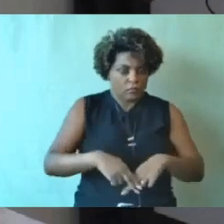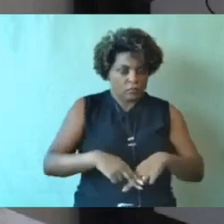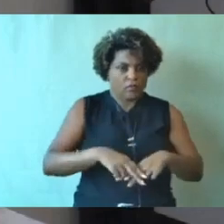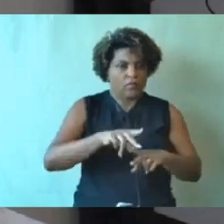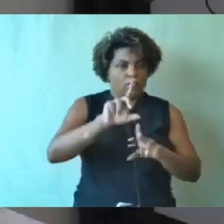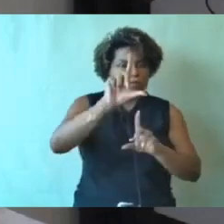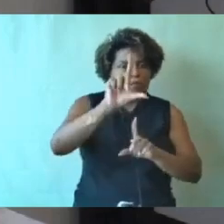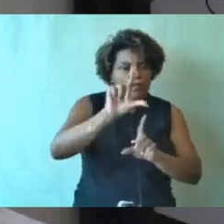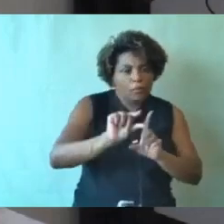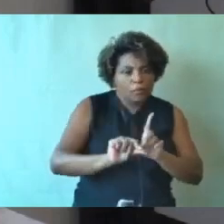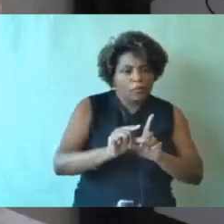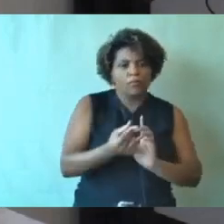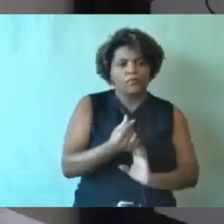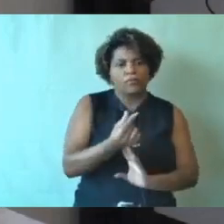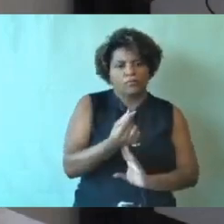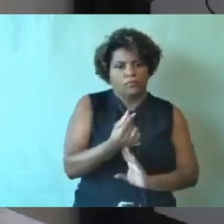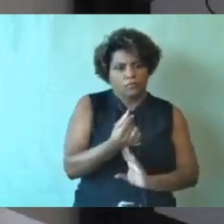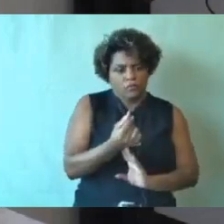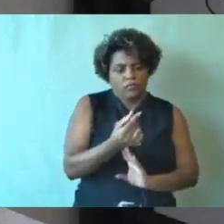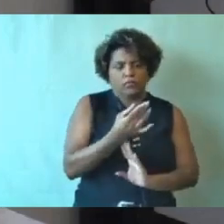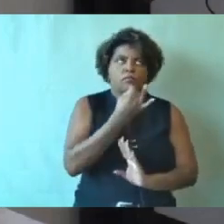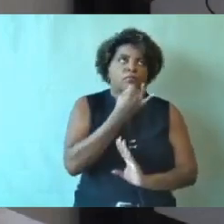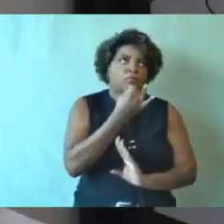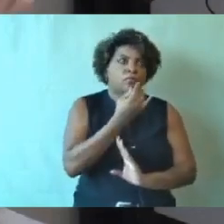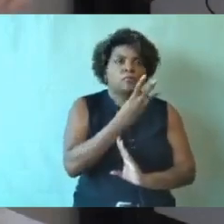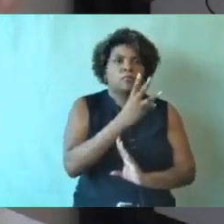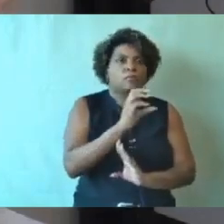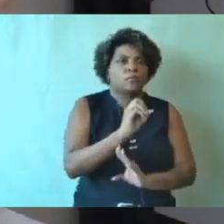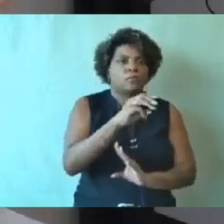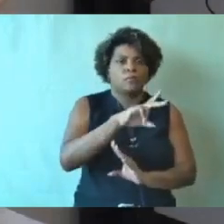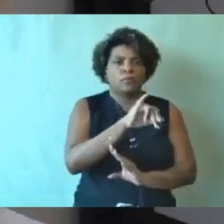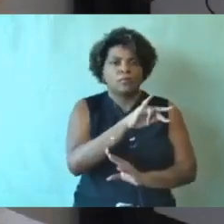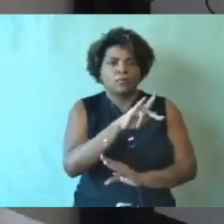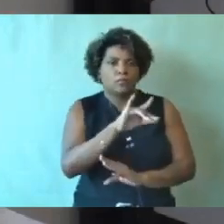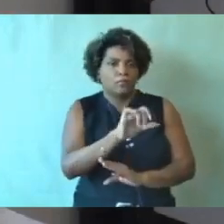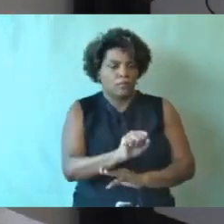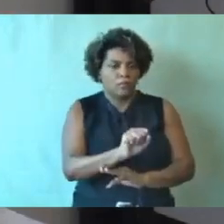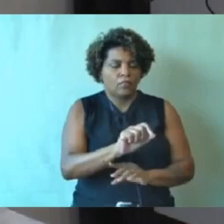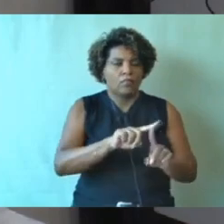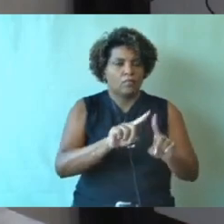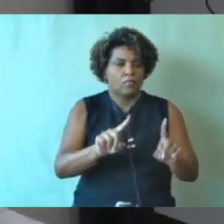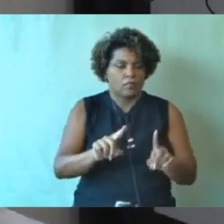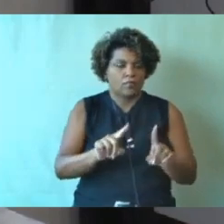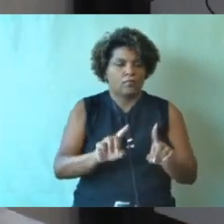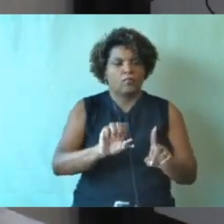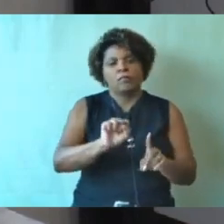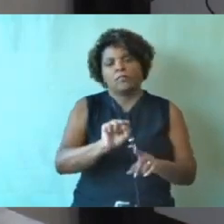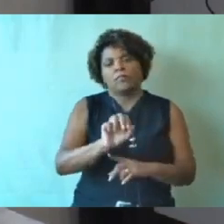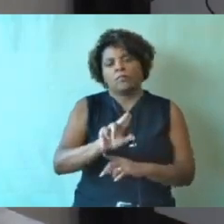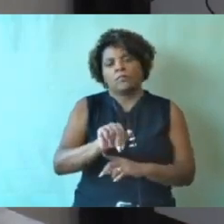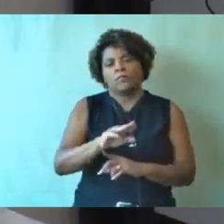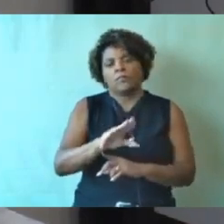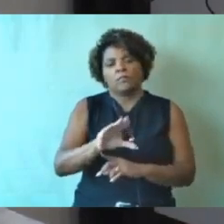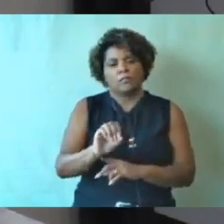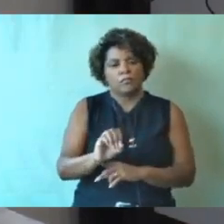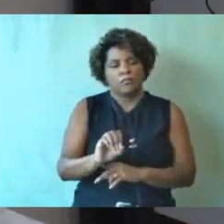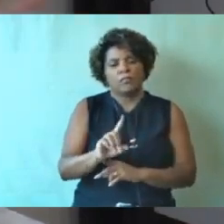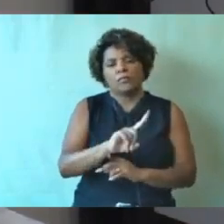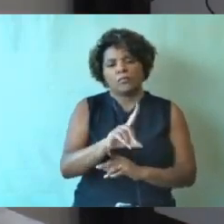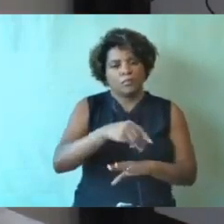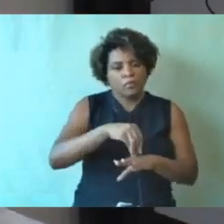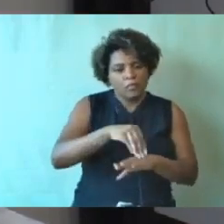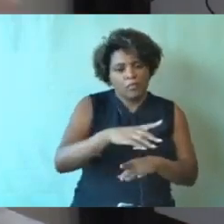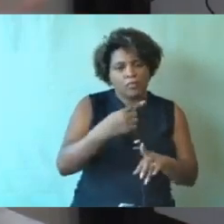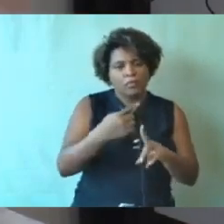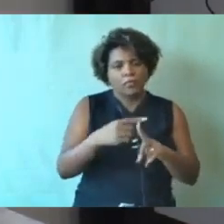tá? O repasse foi de 30 milhões, mas aí a SUMOB não repassou 30 milhões, por causa de X e Y viagens das